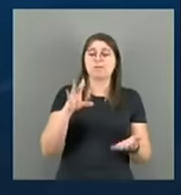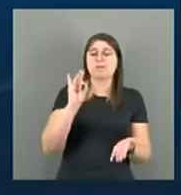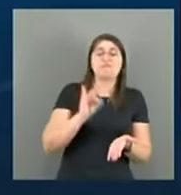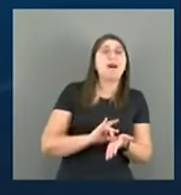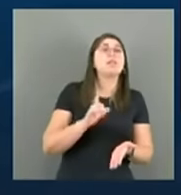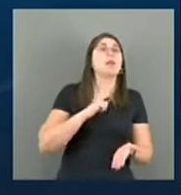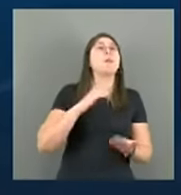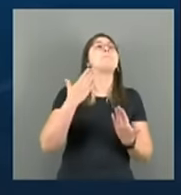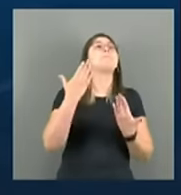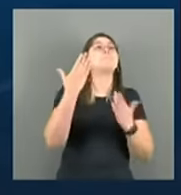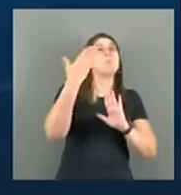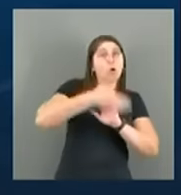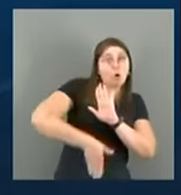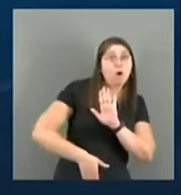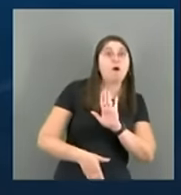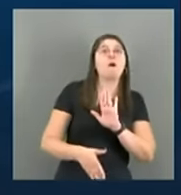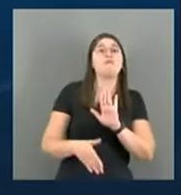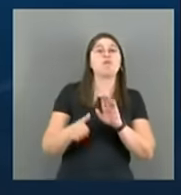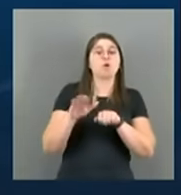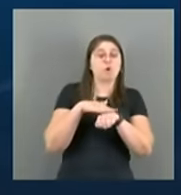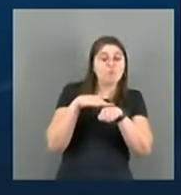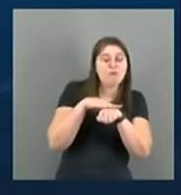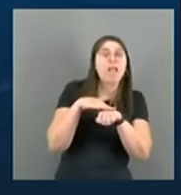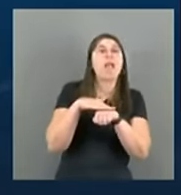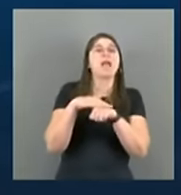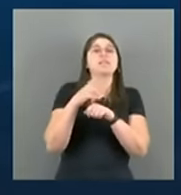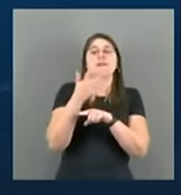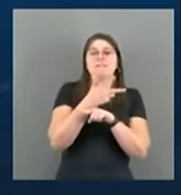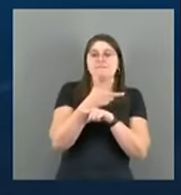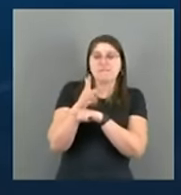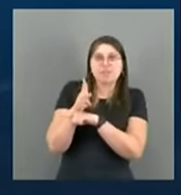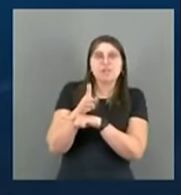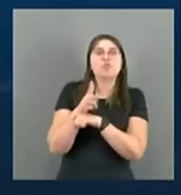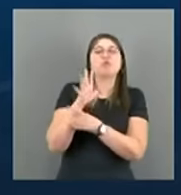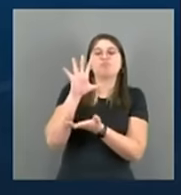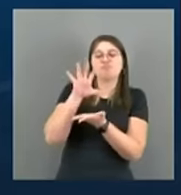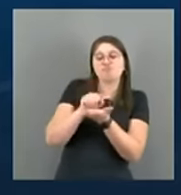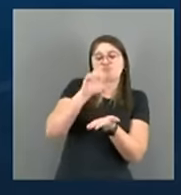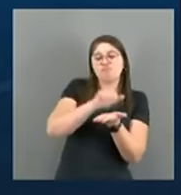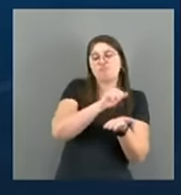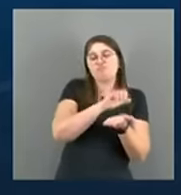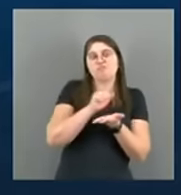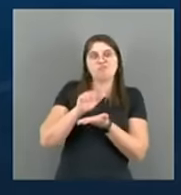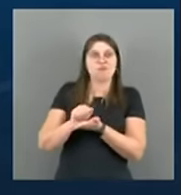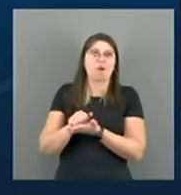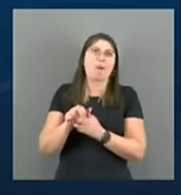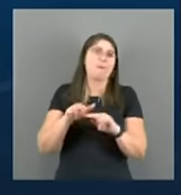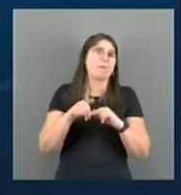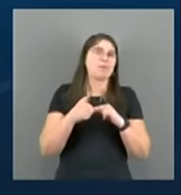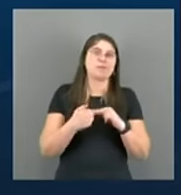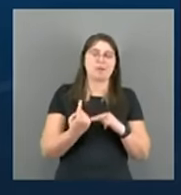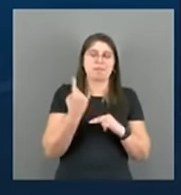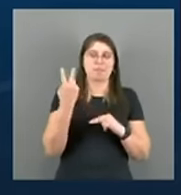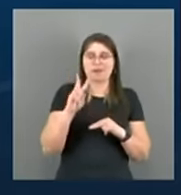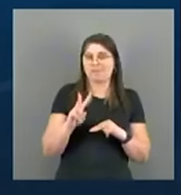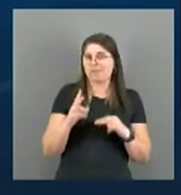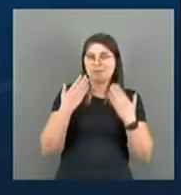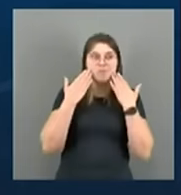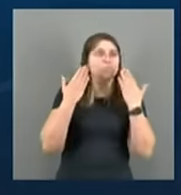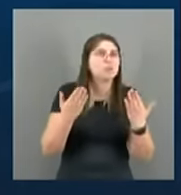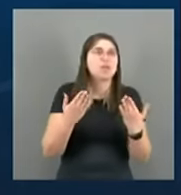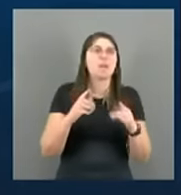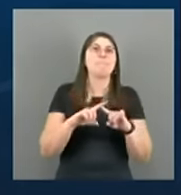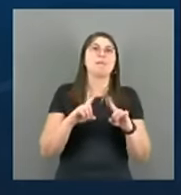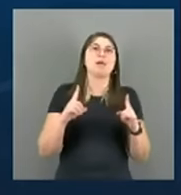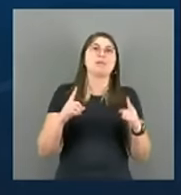tenho conversas, tenho vídeos. Tá? Porque eu relato tudo, por isso que eu não explanei na primeira vez, não dei a cara, por quê?